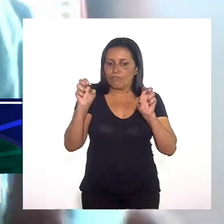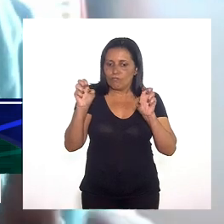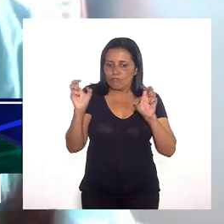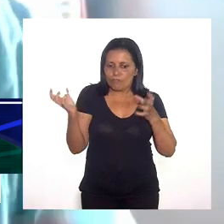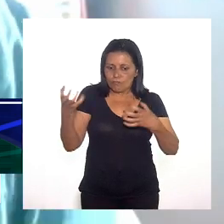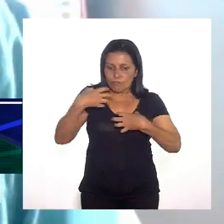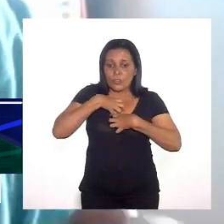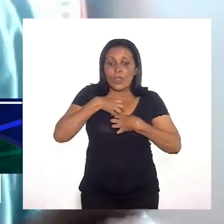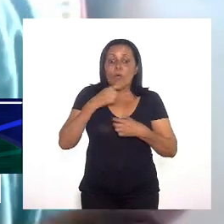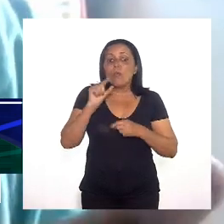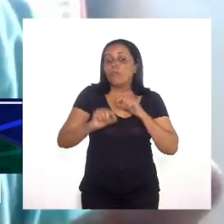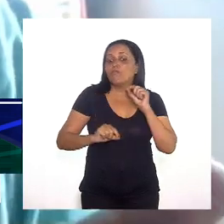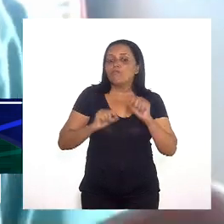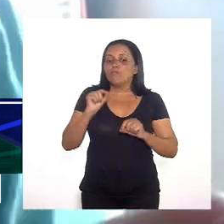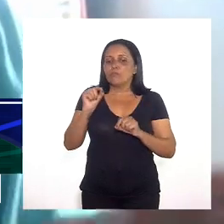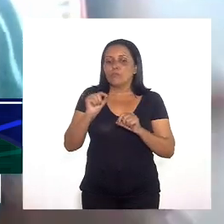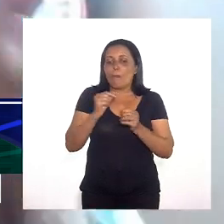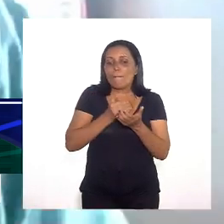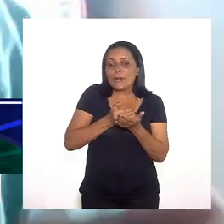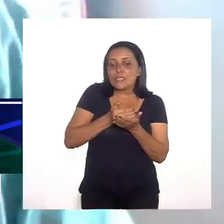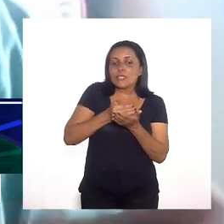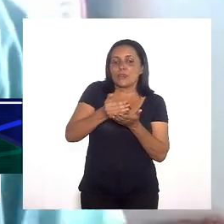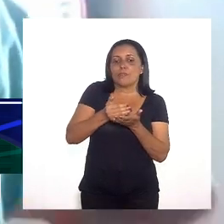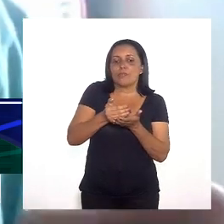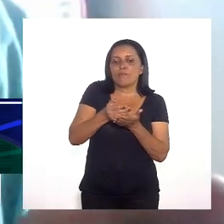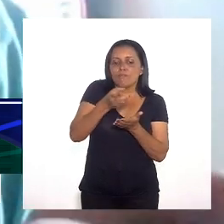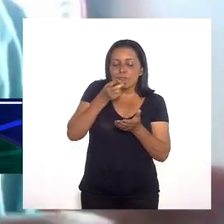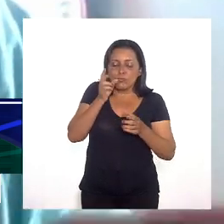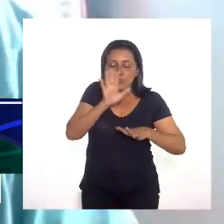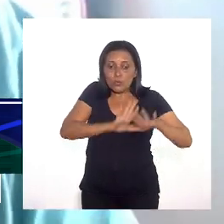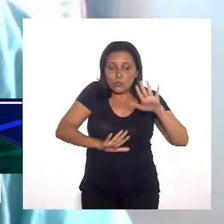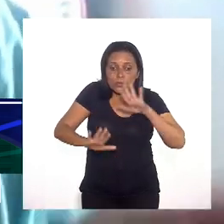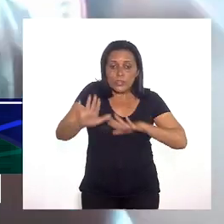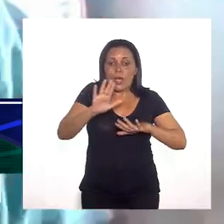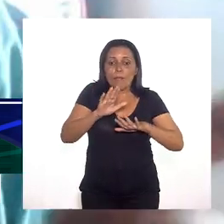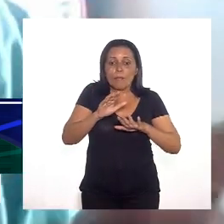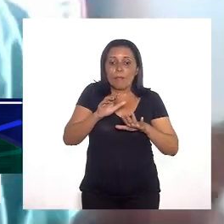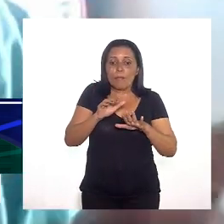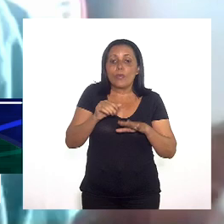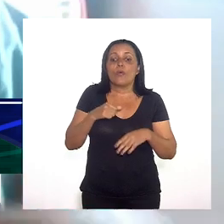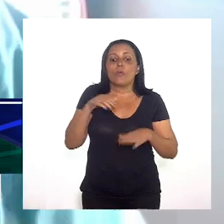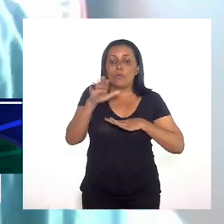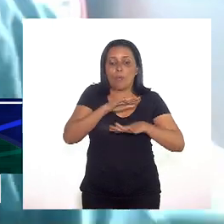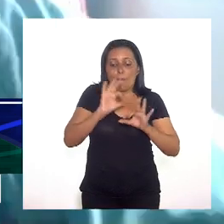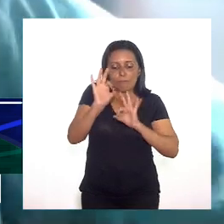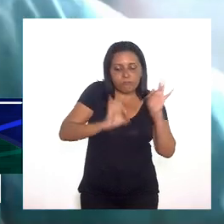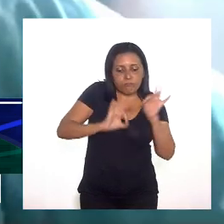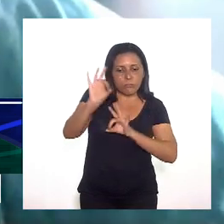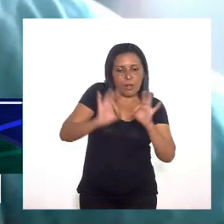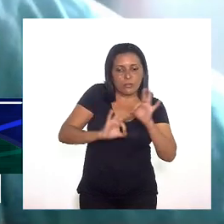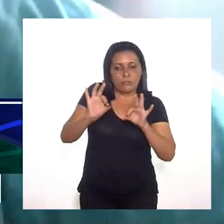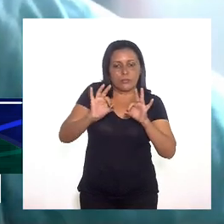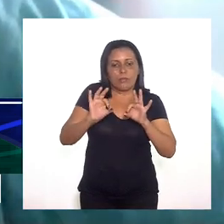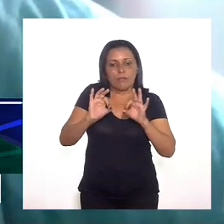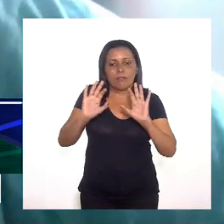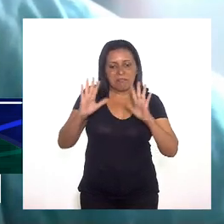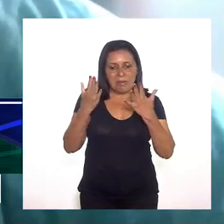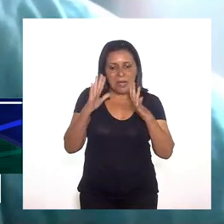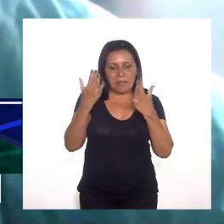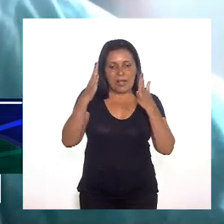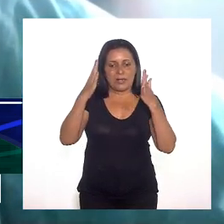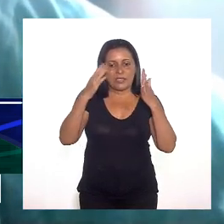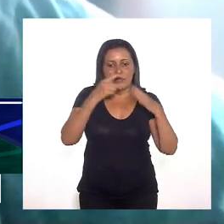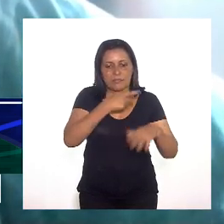incorpora, entre outros. O princípio da prevenção e o princípio do planejamento. Parabéns,